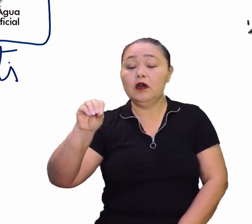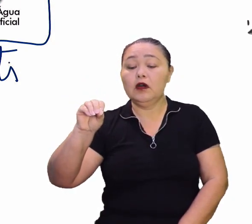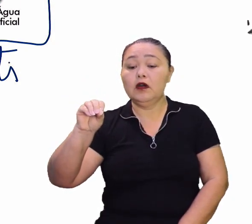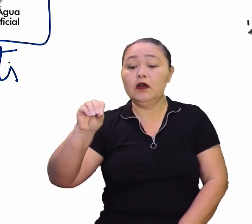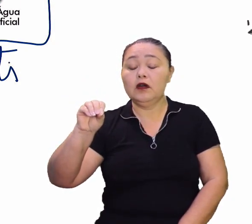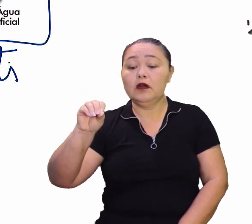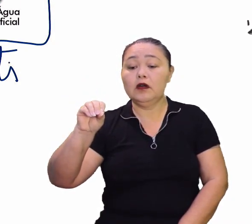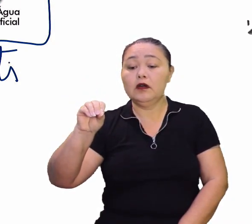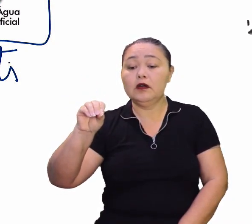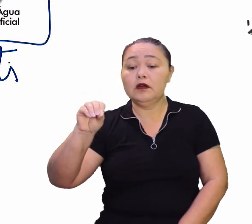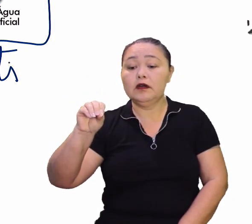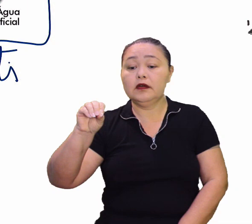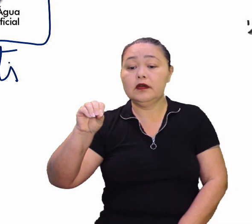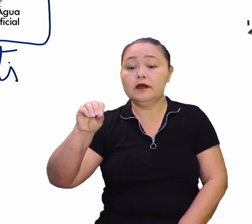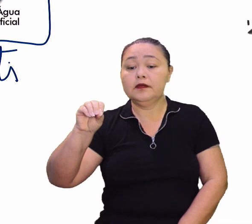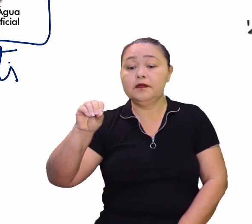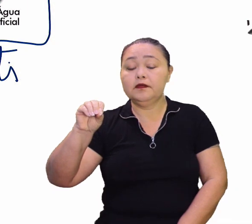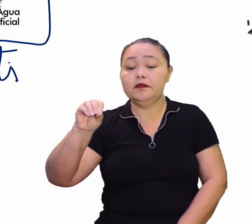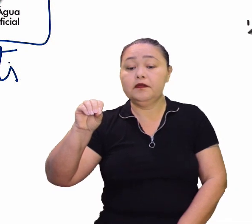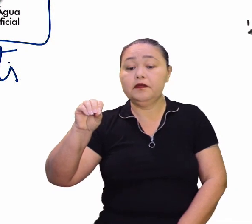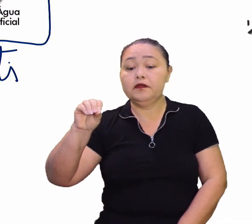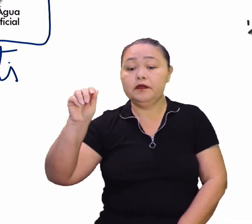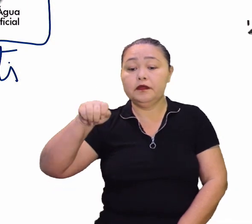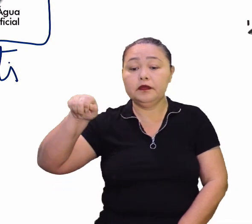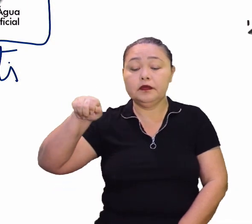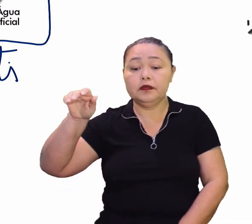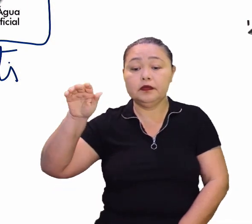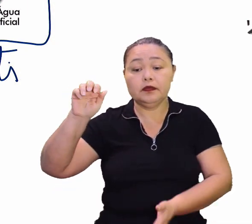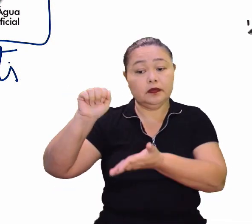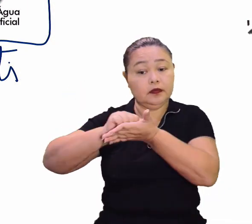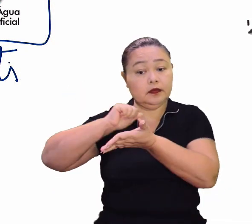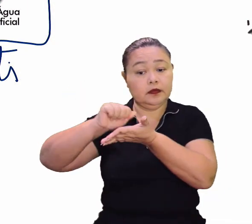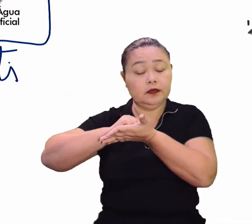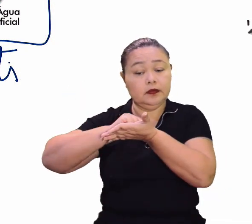aí, pega a borracha aí rapidão, galera. A gente está digitando aqui.